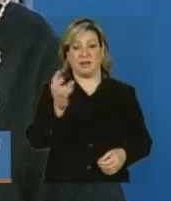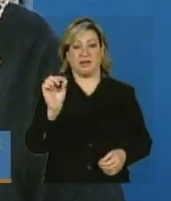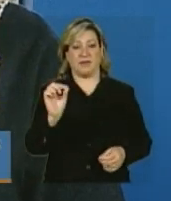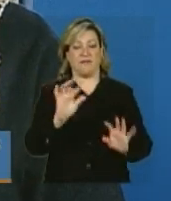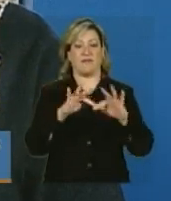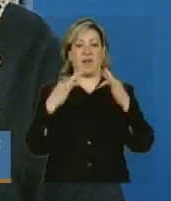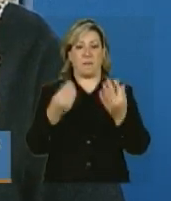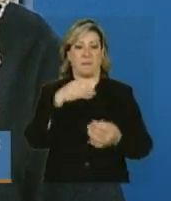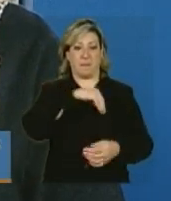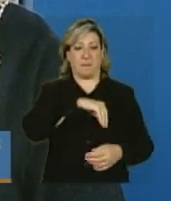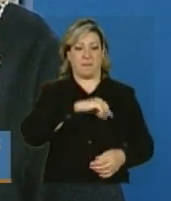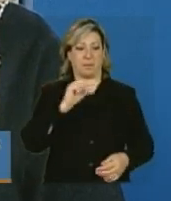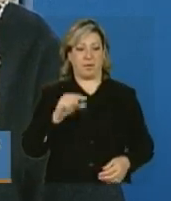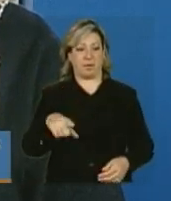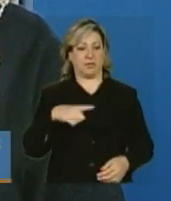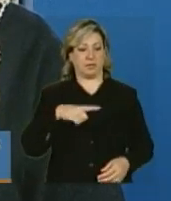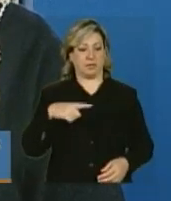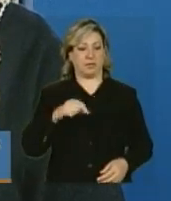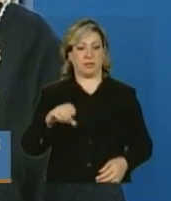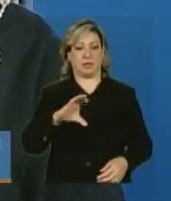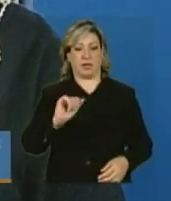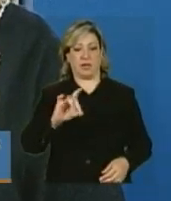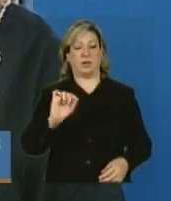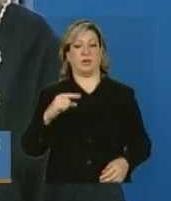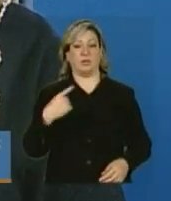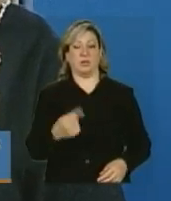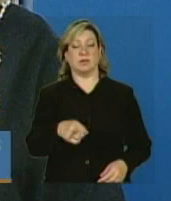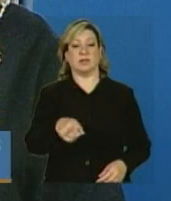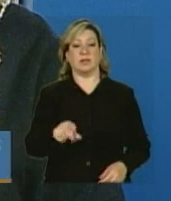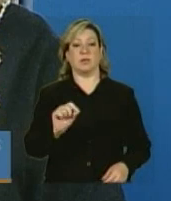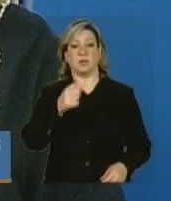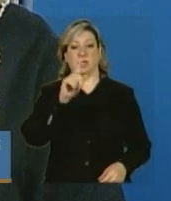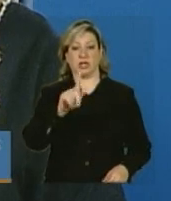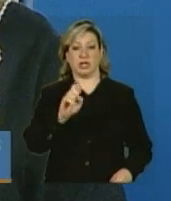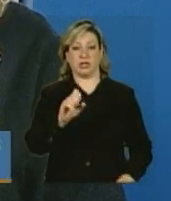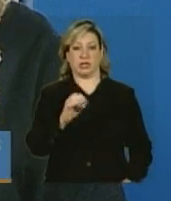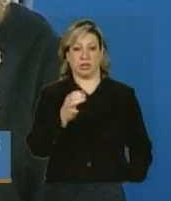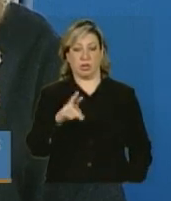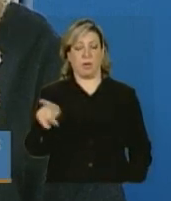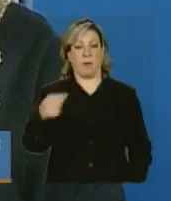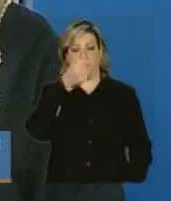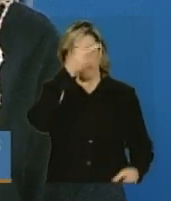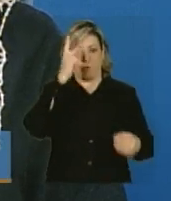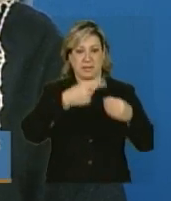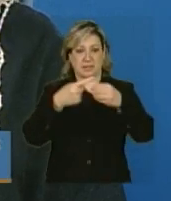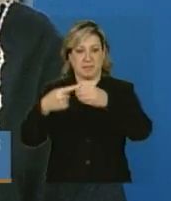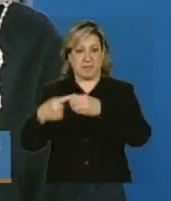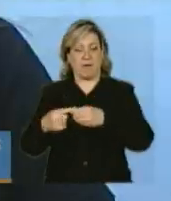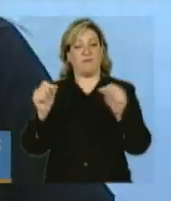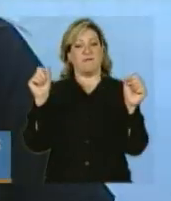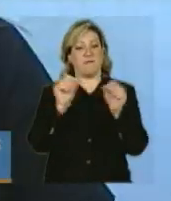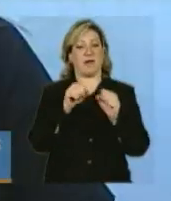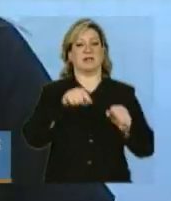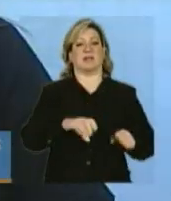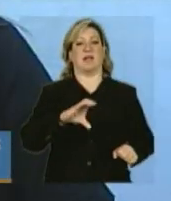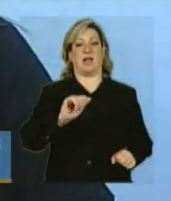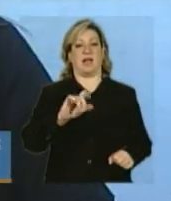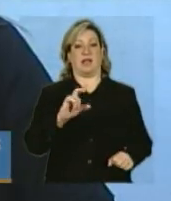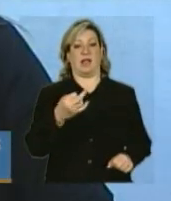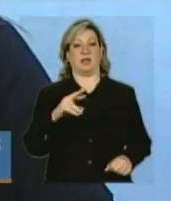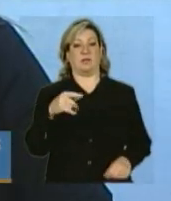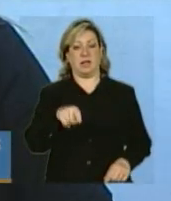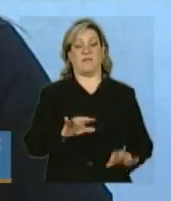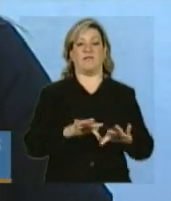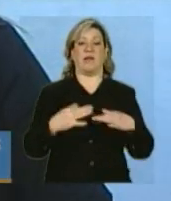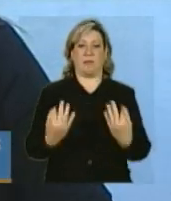com o perfil do cadastro único, que o gestor municipal, então, promova o cadastramento dessa família.